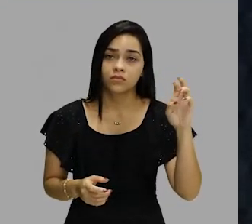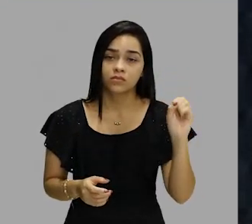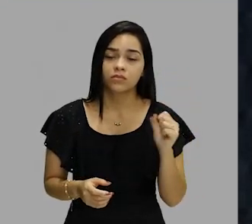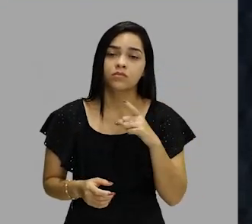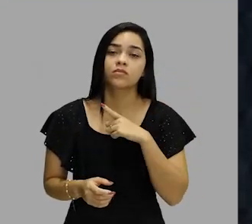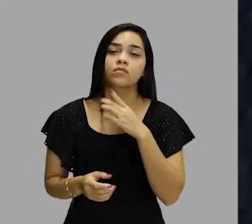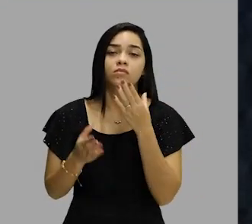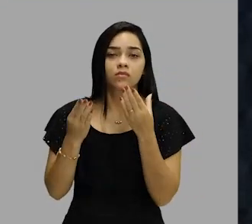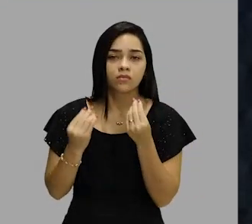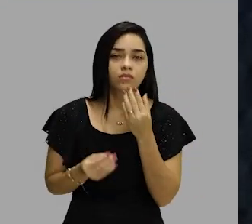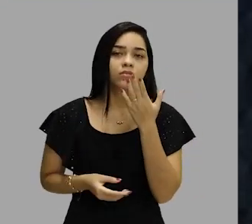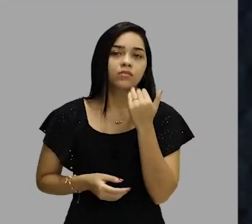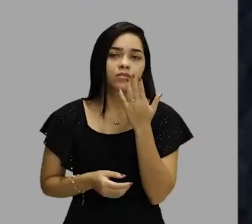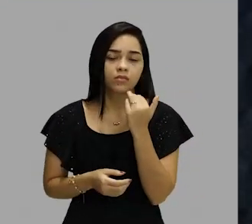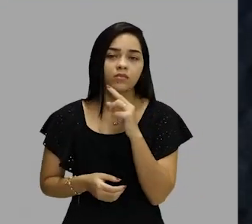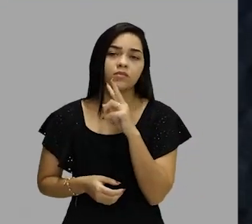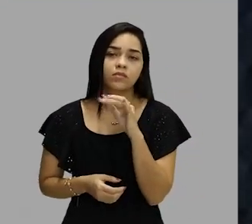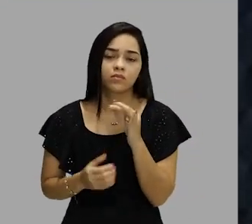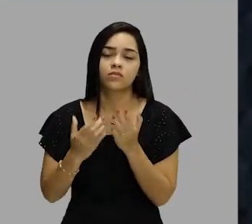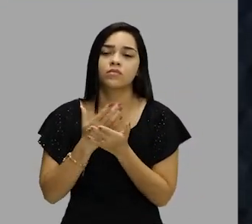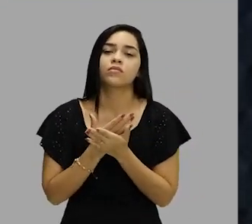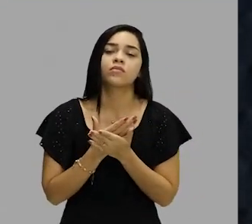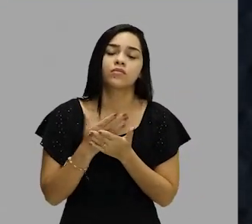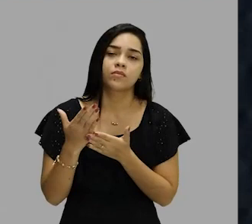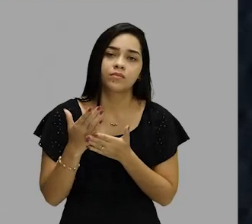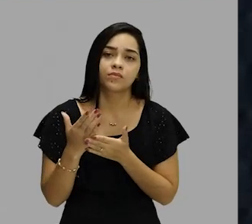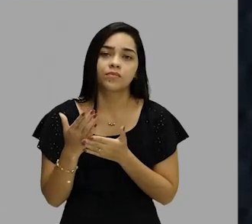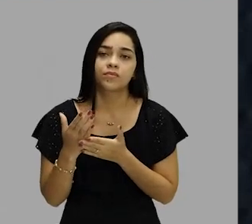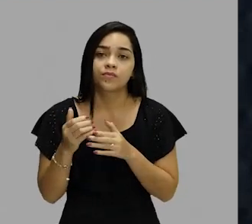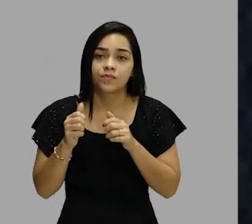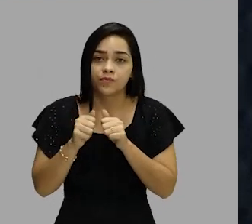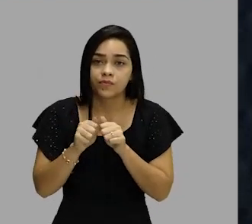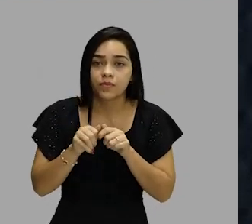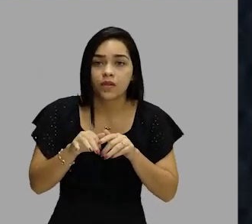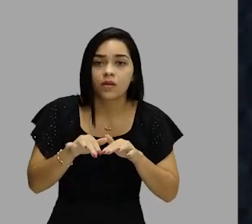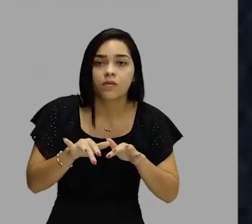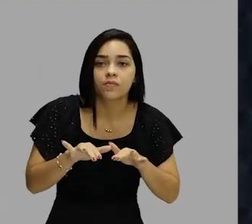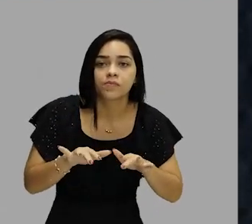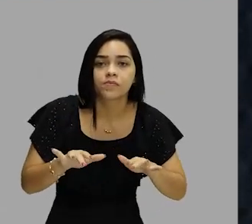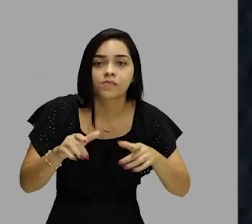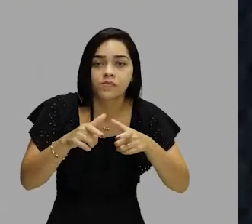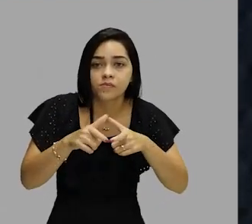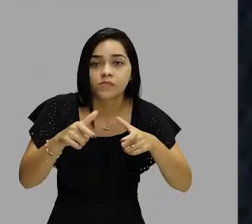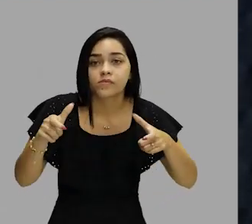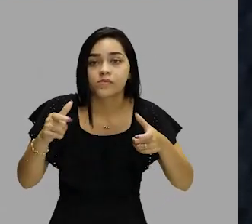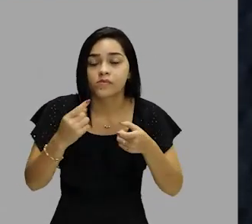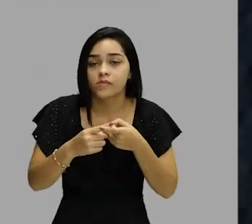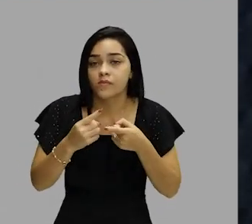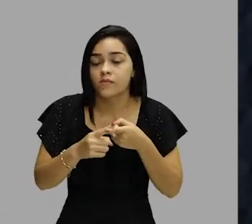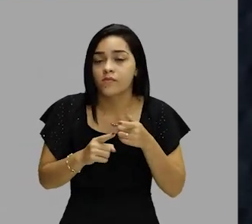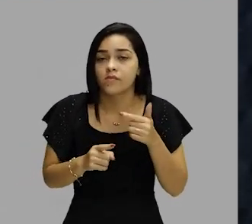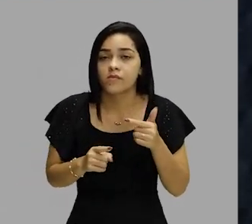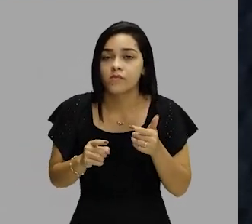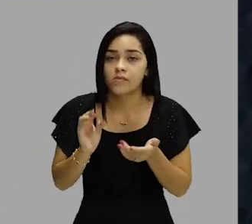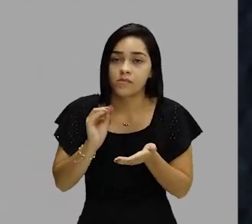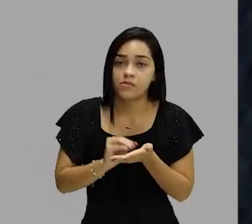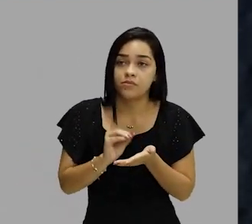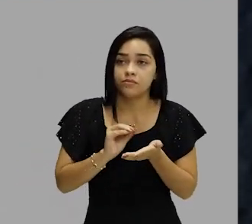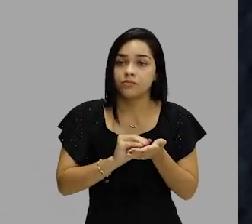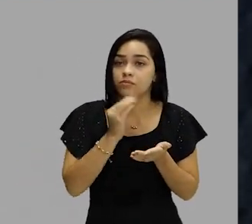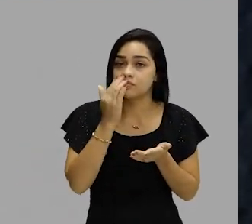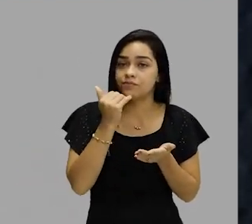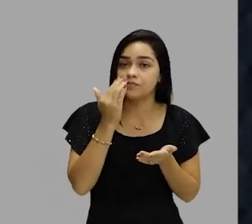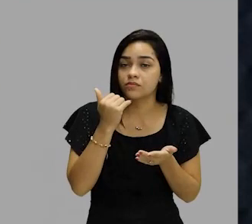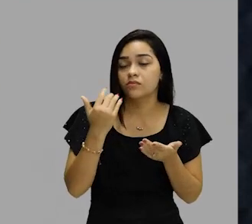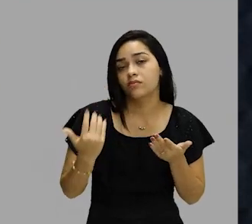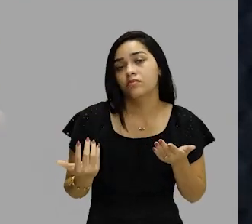eles têm muita comida, eles vão começar a se reproduzirem, aumentar em número, porque não vai ter falta de alimento.